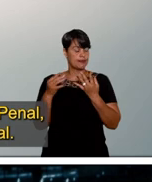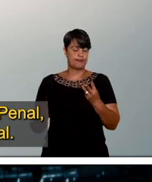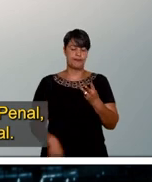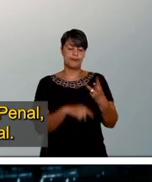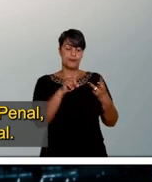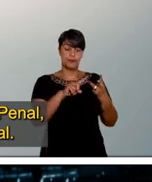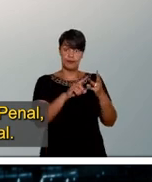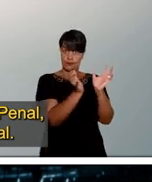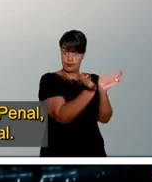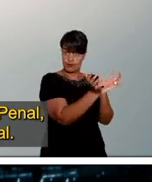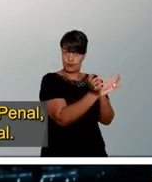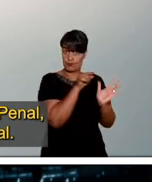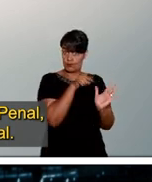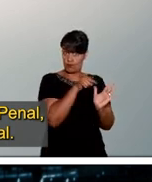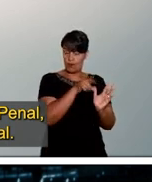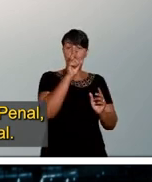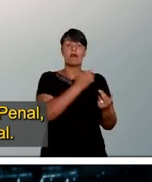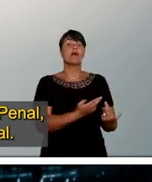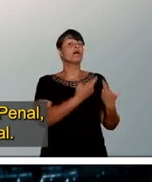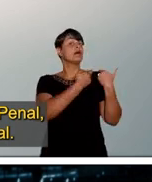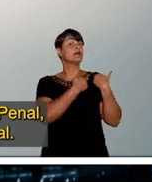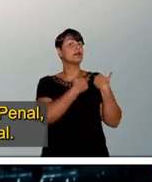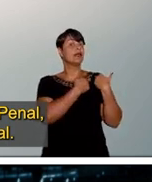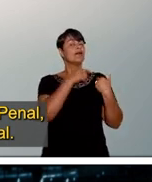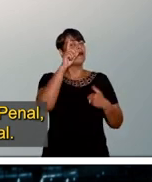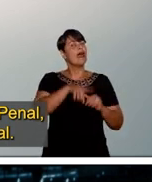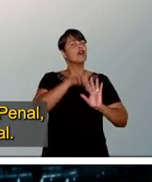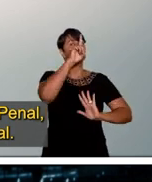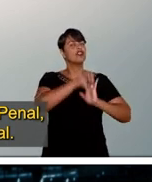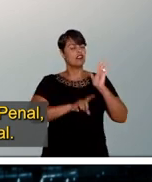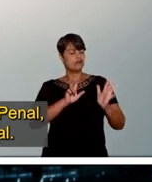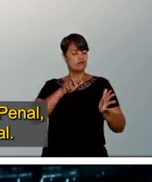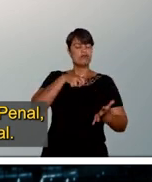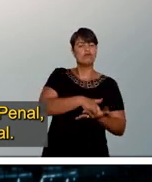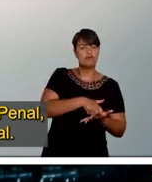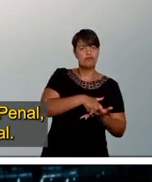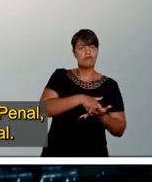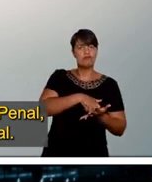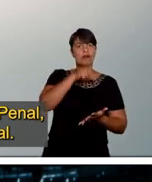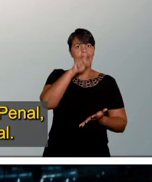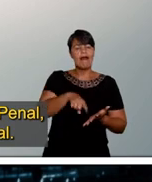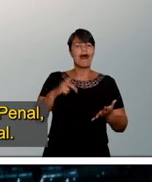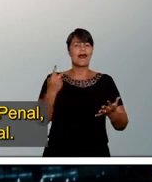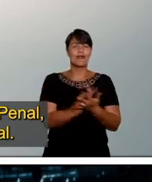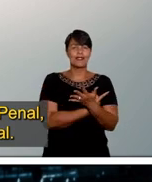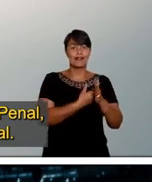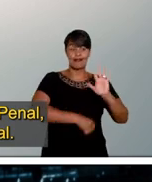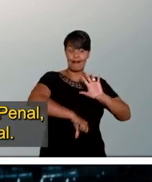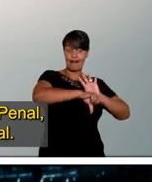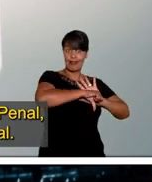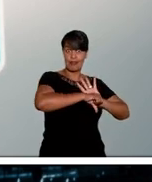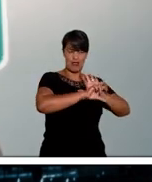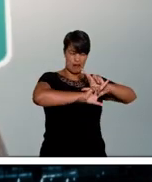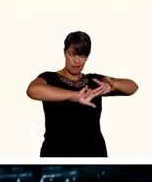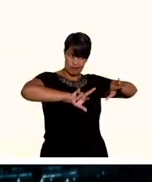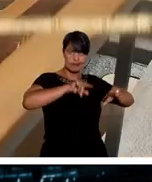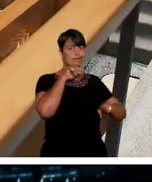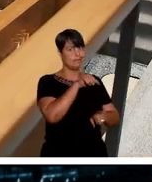a terceira tem como responsabilidade o direito penal, o que abrange o julgamento de crimes em